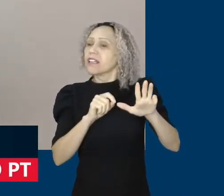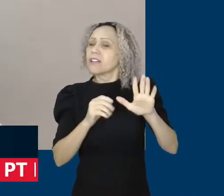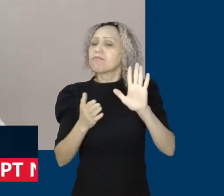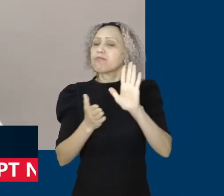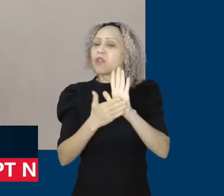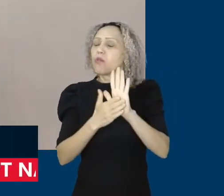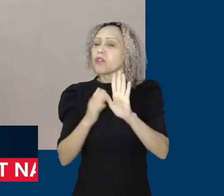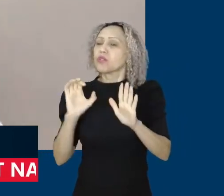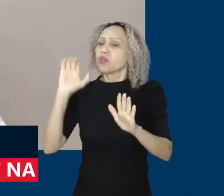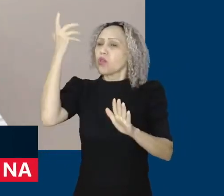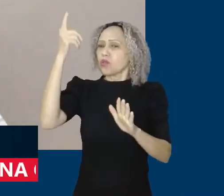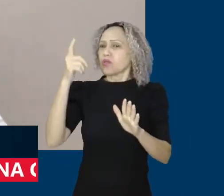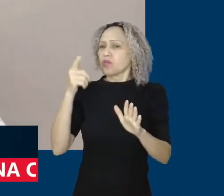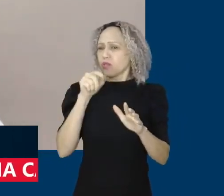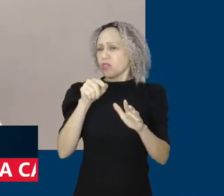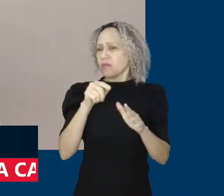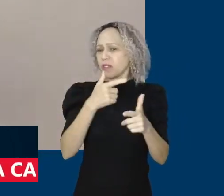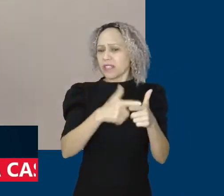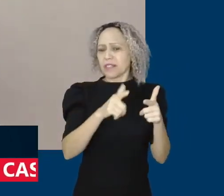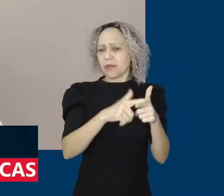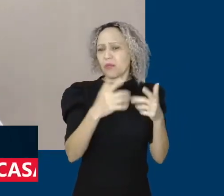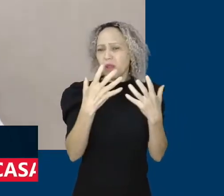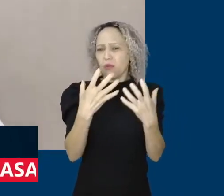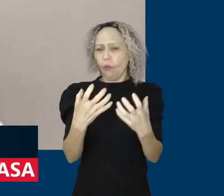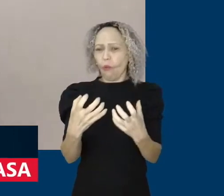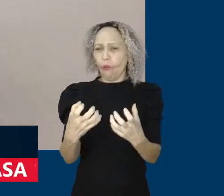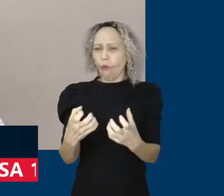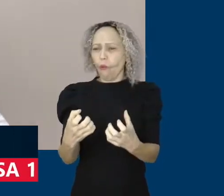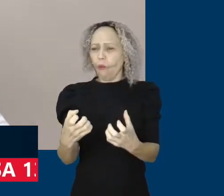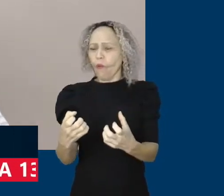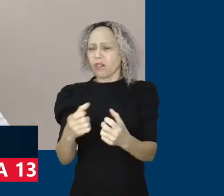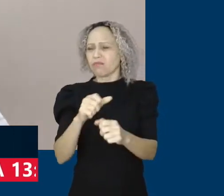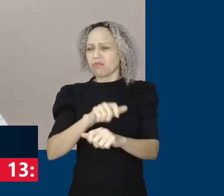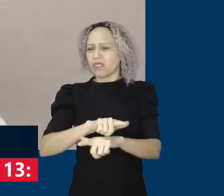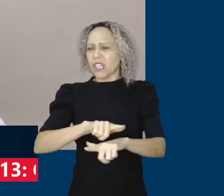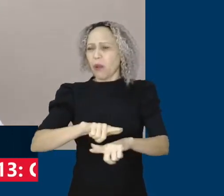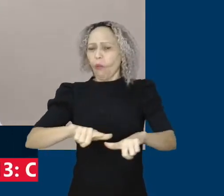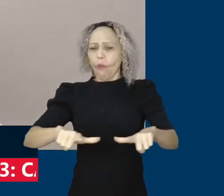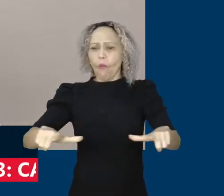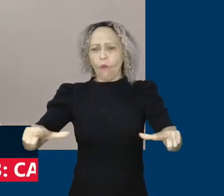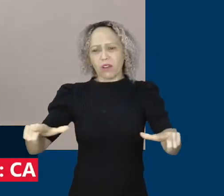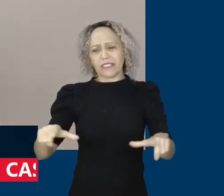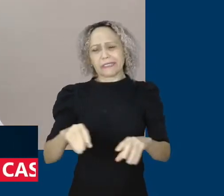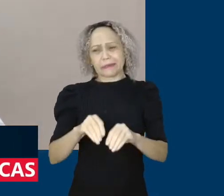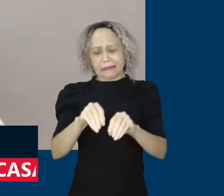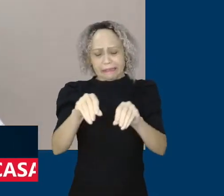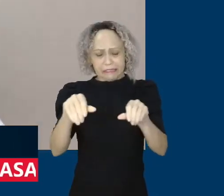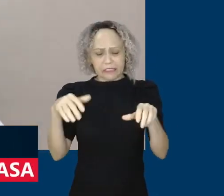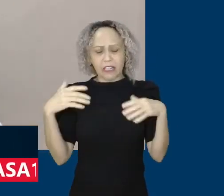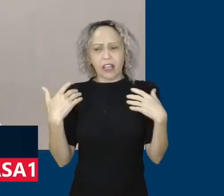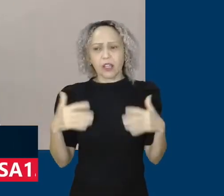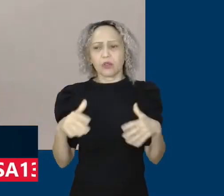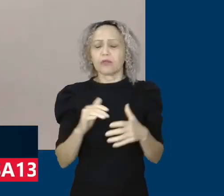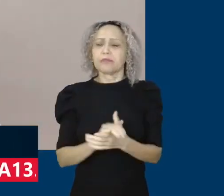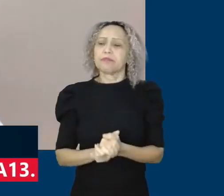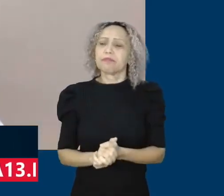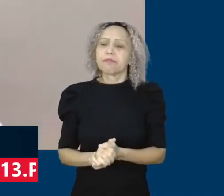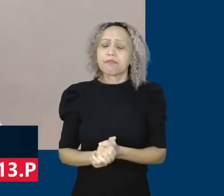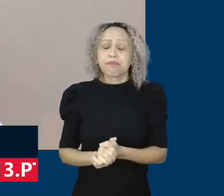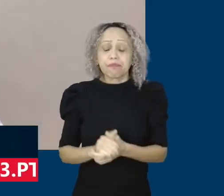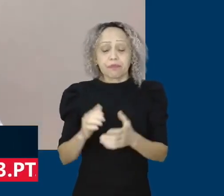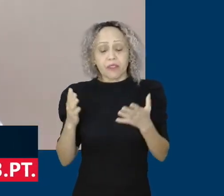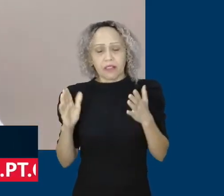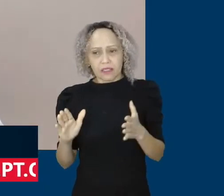Já tivemos lá no início, no primeiro governo do presidente Lula, sobre a batuta da Marina, diga-se de passagem, nós tivemos a elaboração do